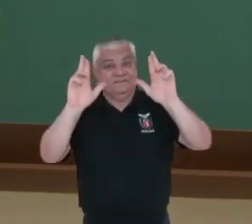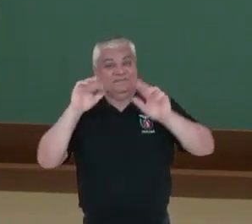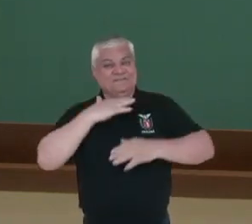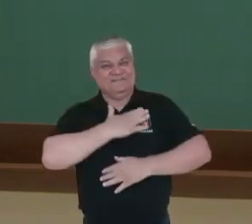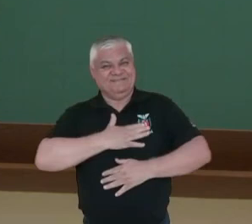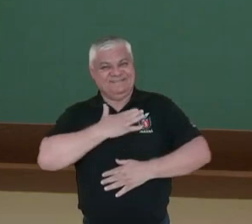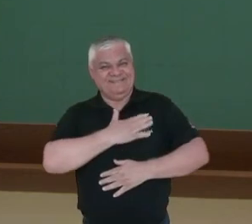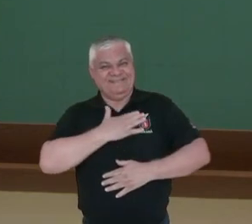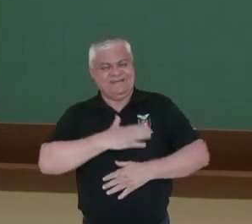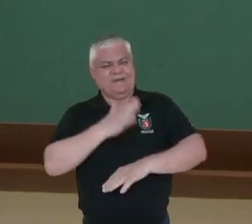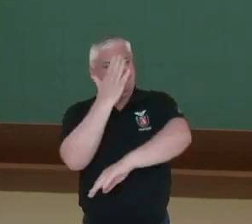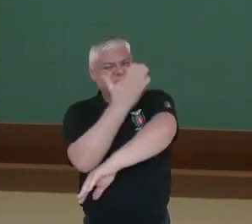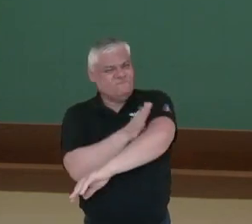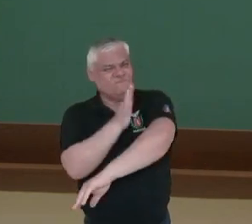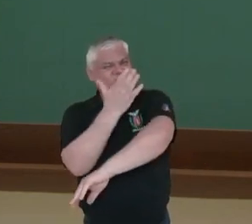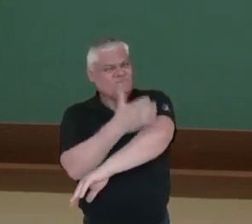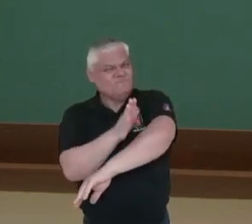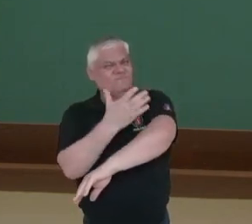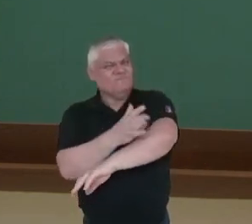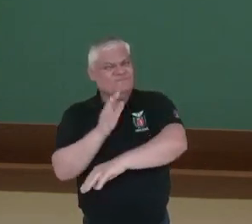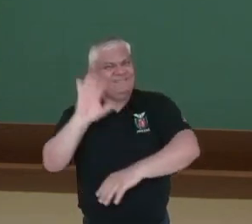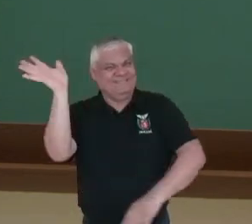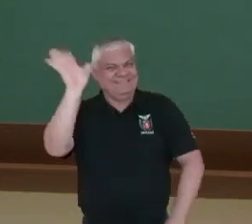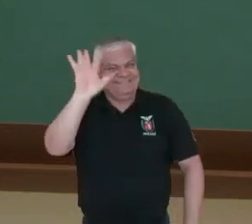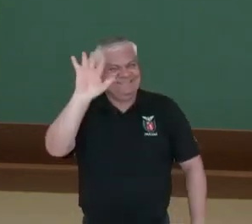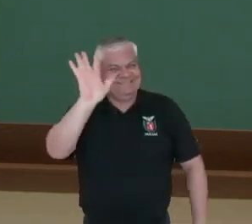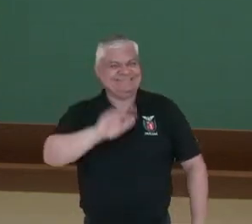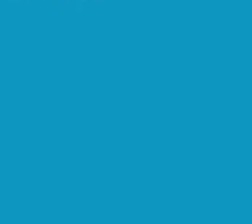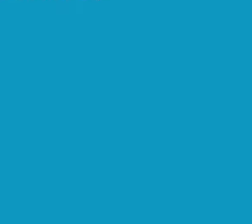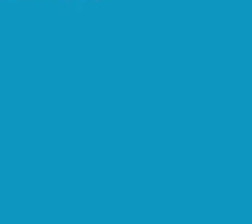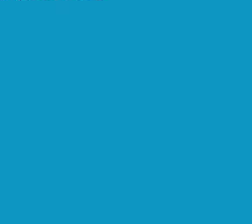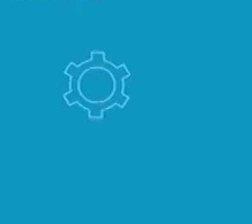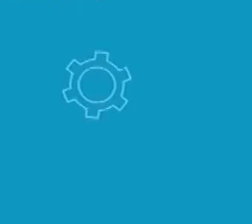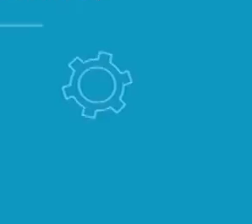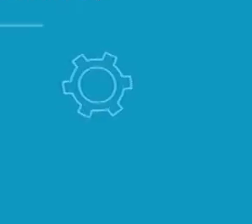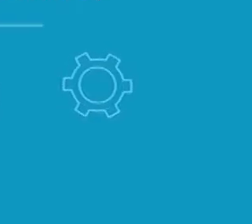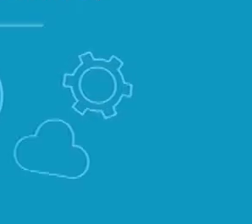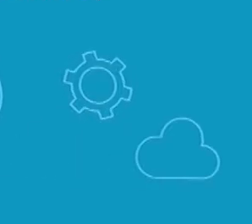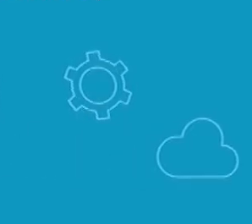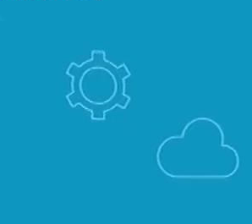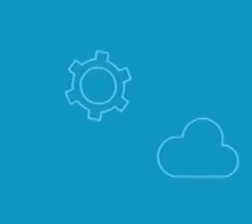que tenham gostado dessa aula pratique atividade física e até breve e